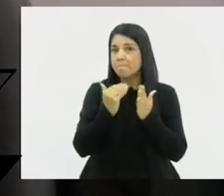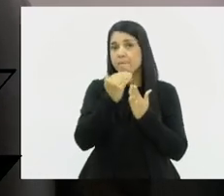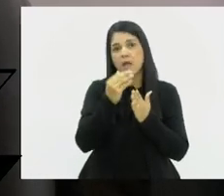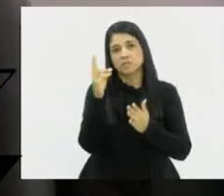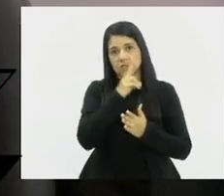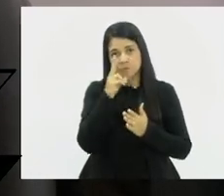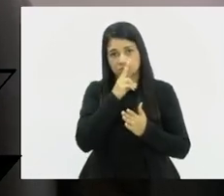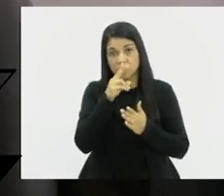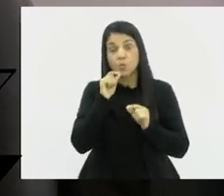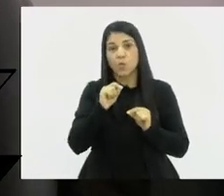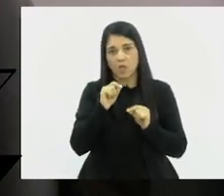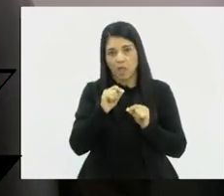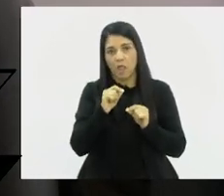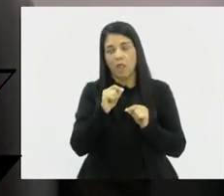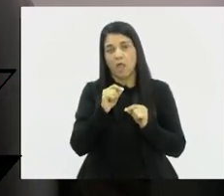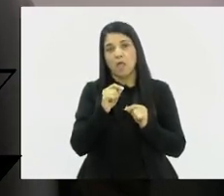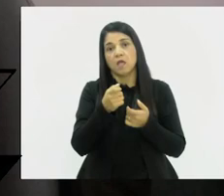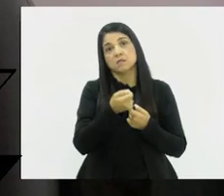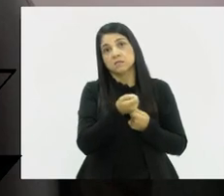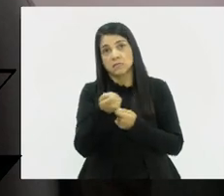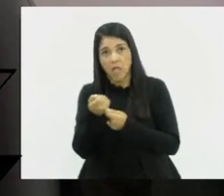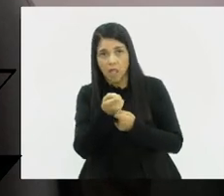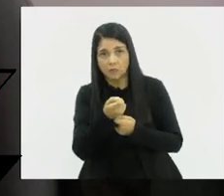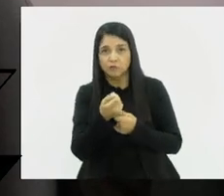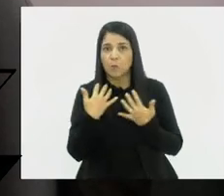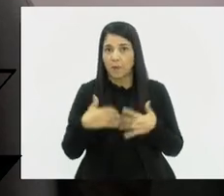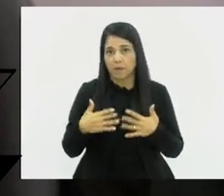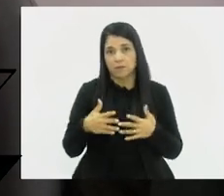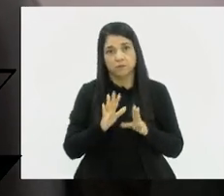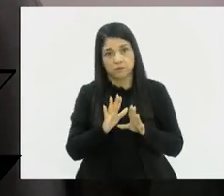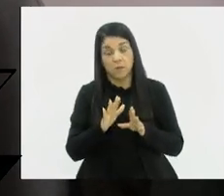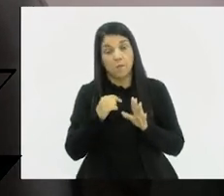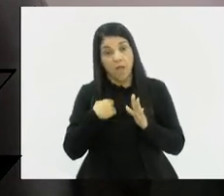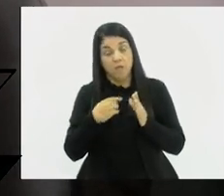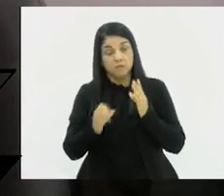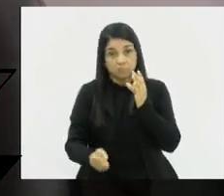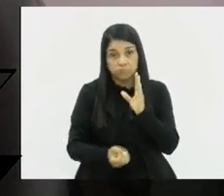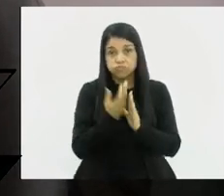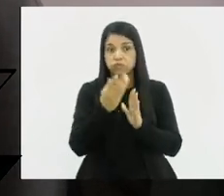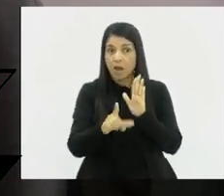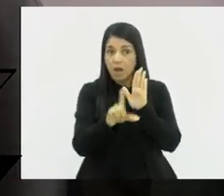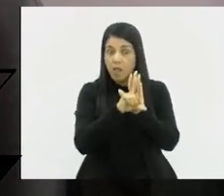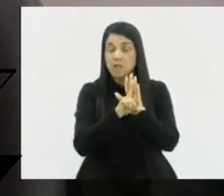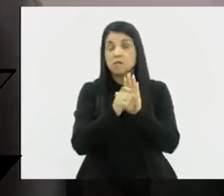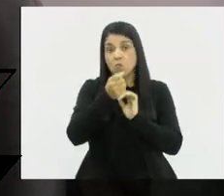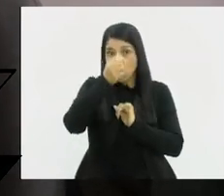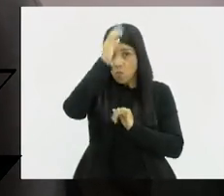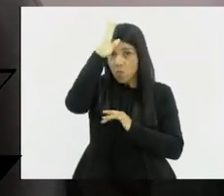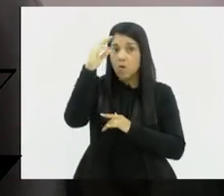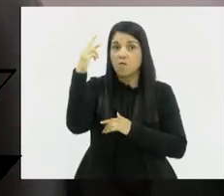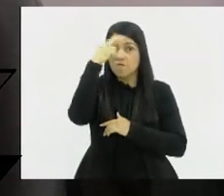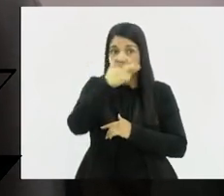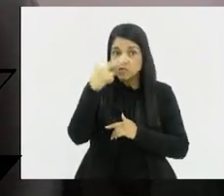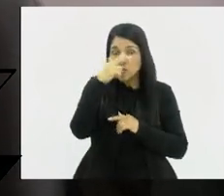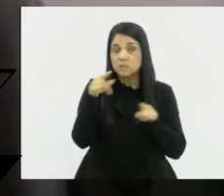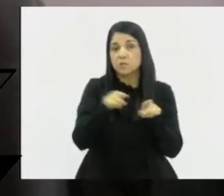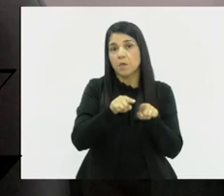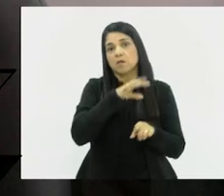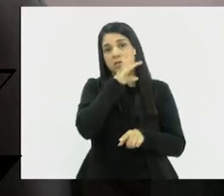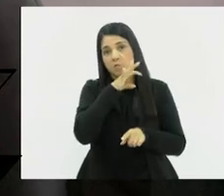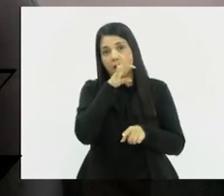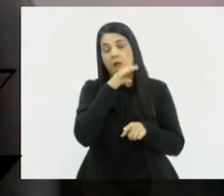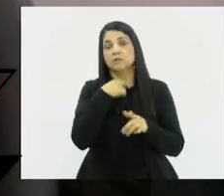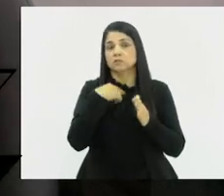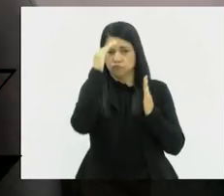claro, que se for criada uma lei que estipule o Corpo de Bombeiros passa a ser um agente também fiscalizador disso, a gente vai cumprir para que a gente não caia